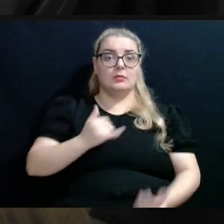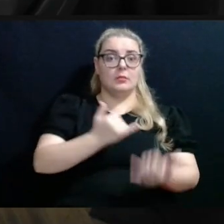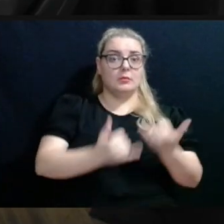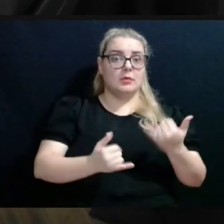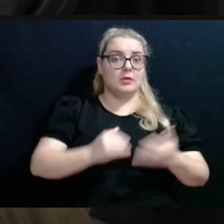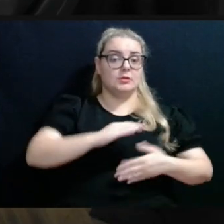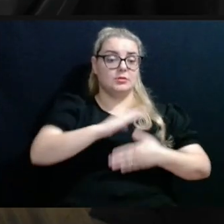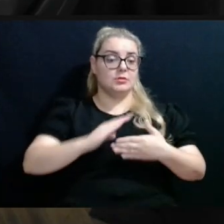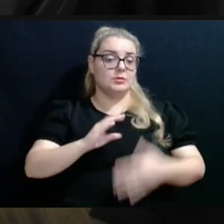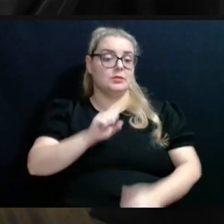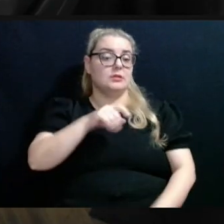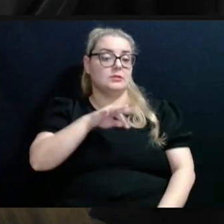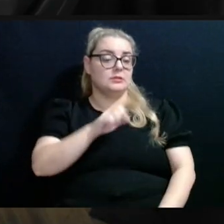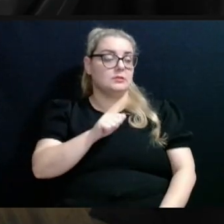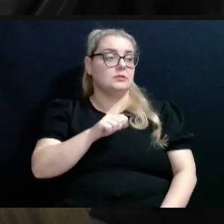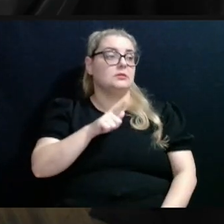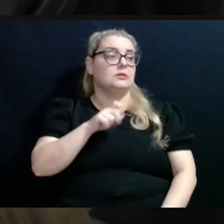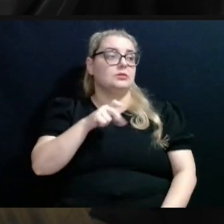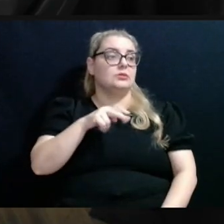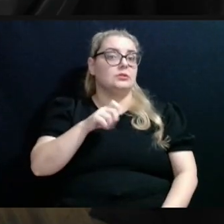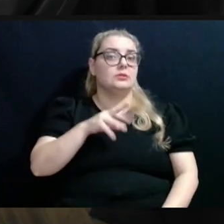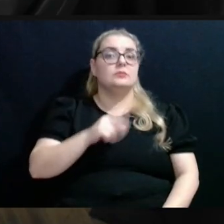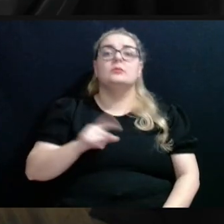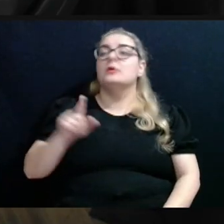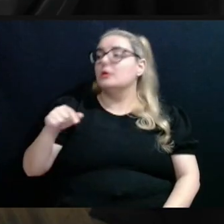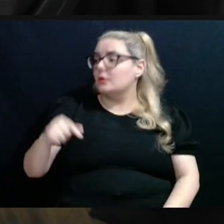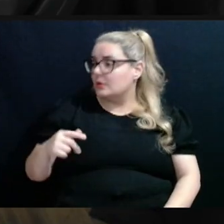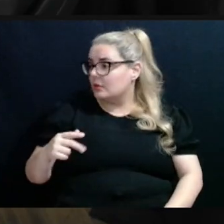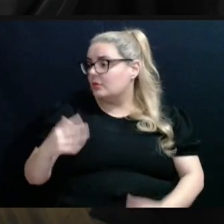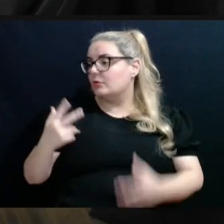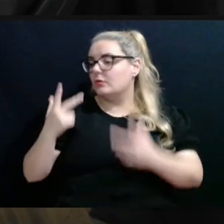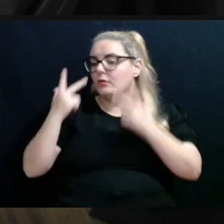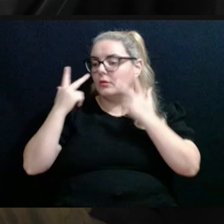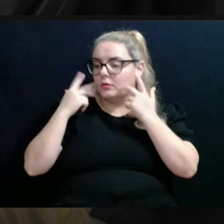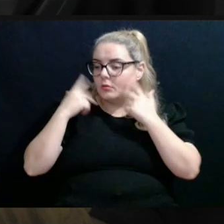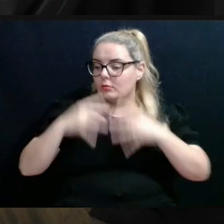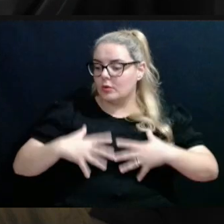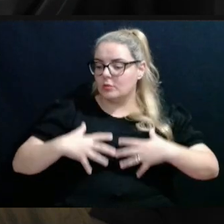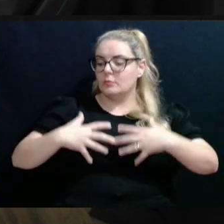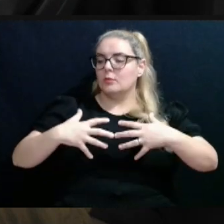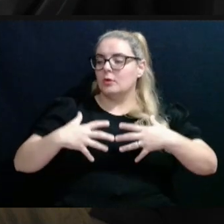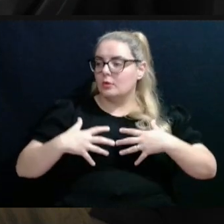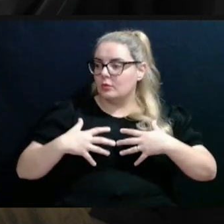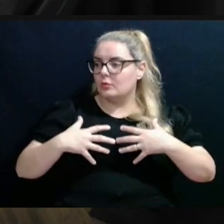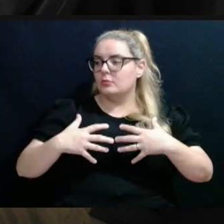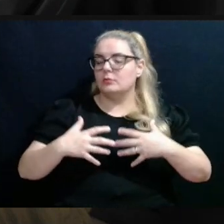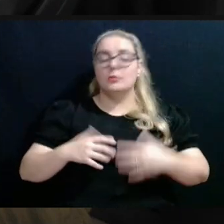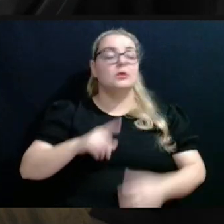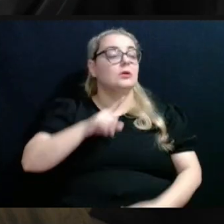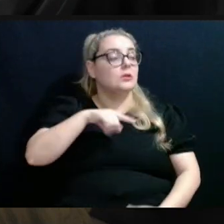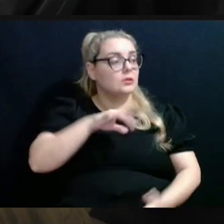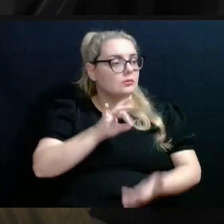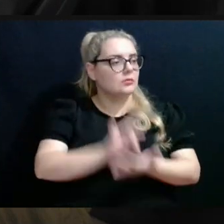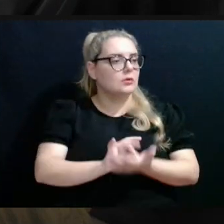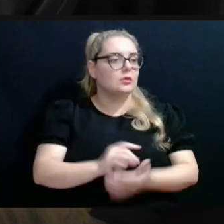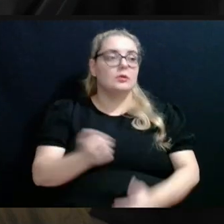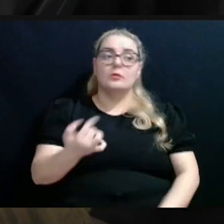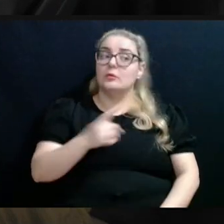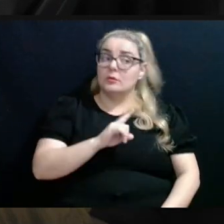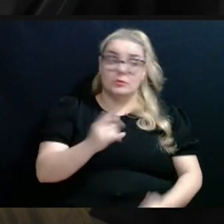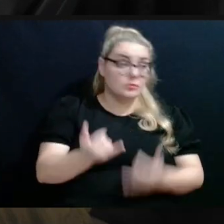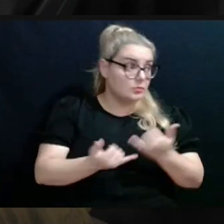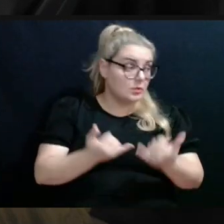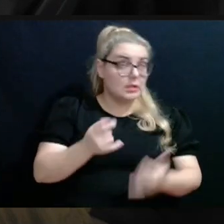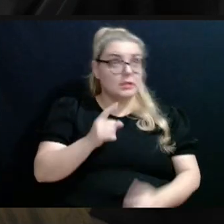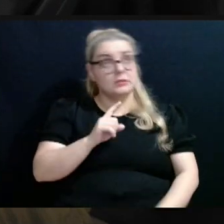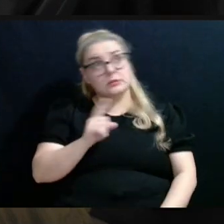quão importante ela é. É o pulmão nosso. Né? É o nosso pulmão, verdade. E quanto não é brincadeira ou não